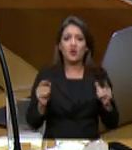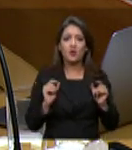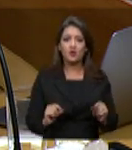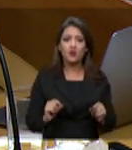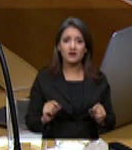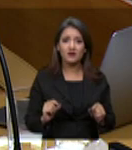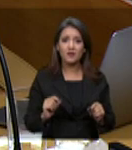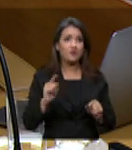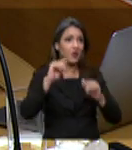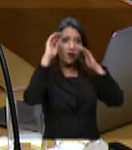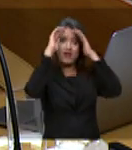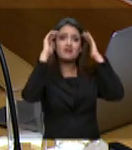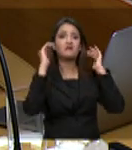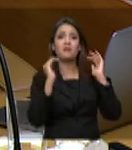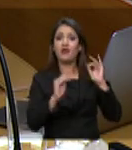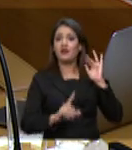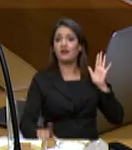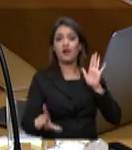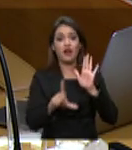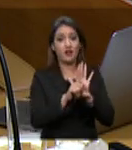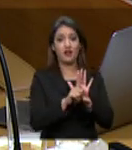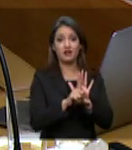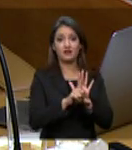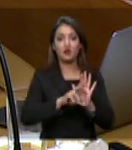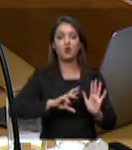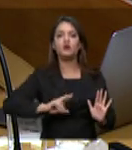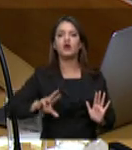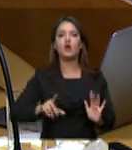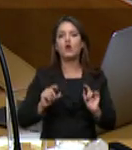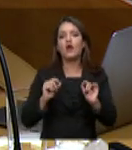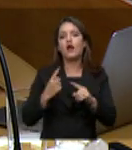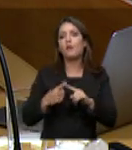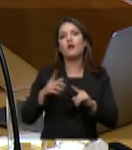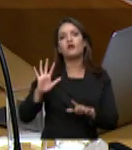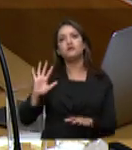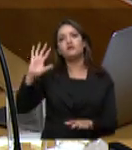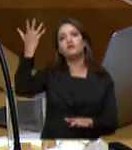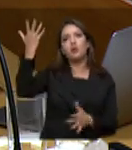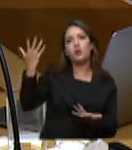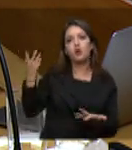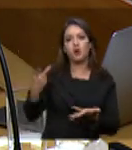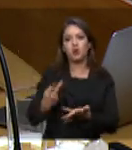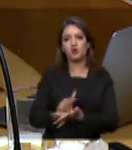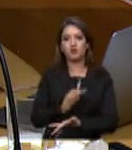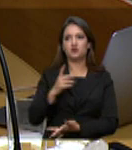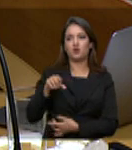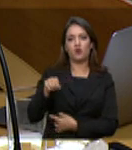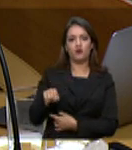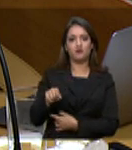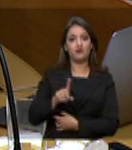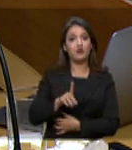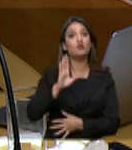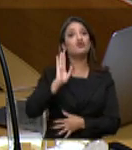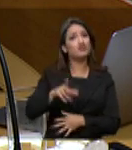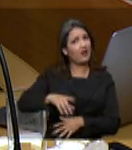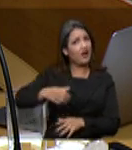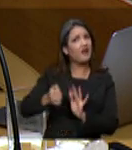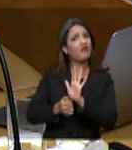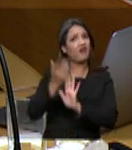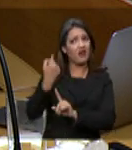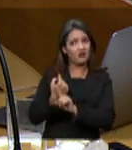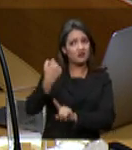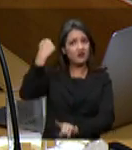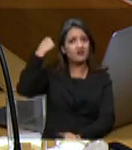da legislação e das normas não foi um eventualidade que aconteceu neste caso já vem de